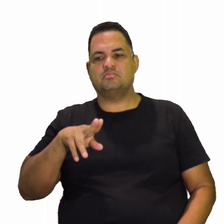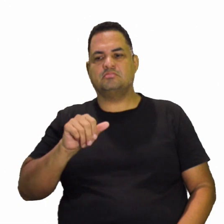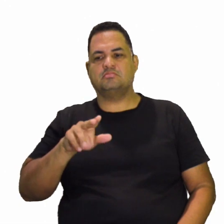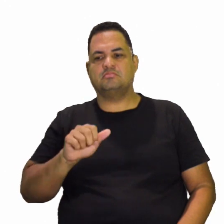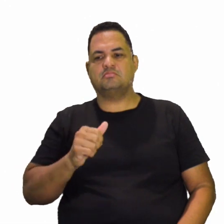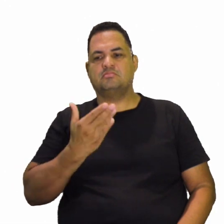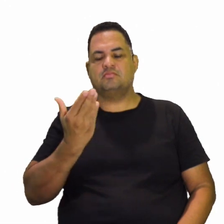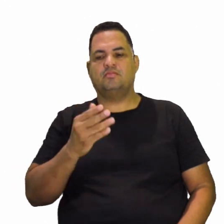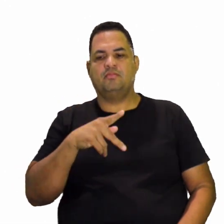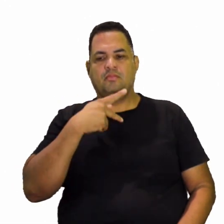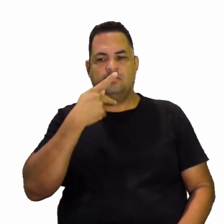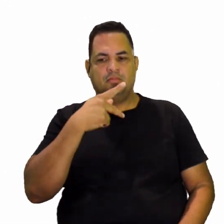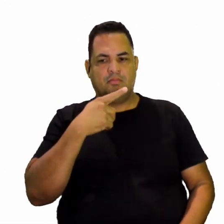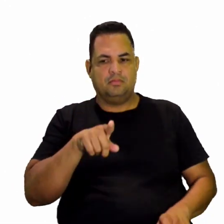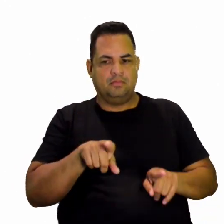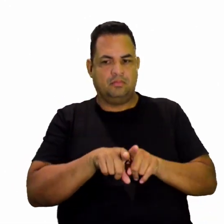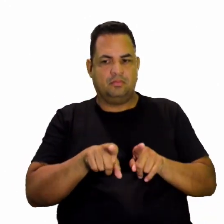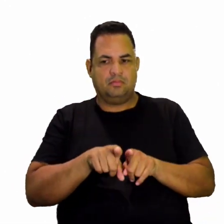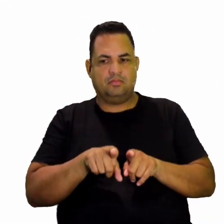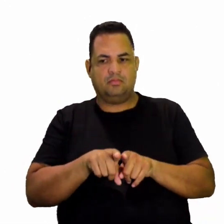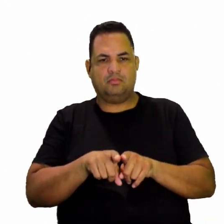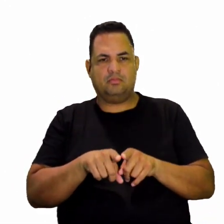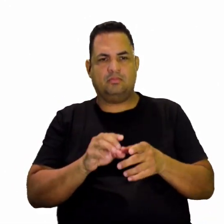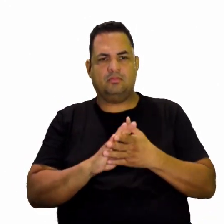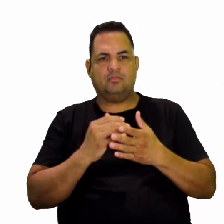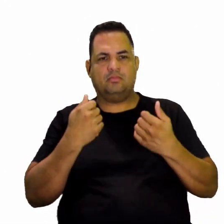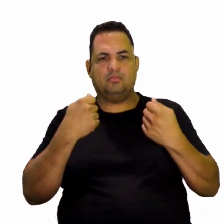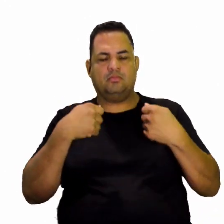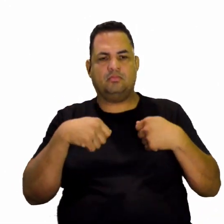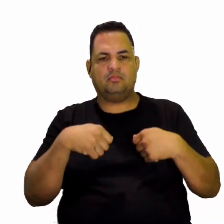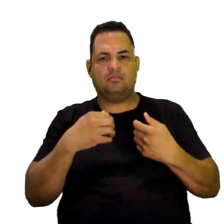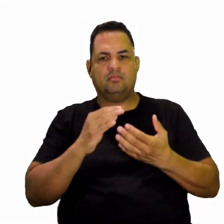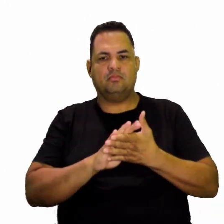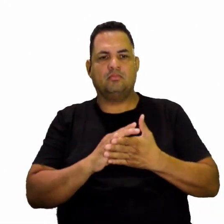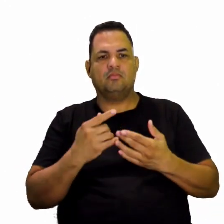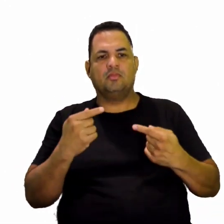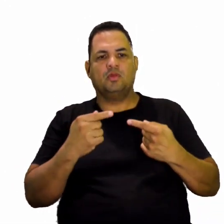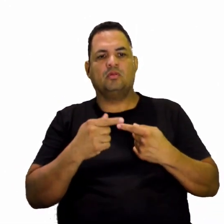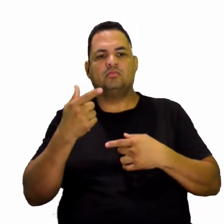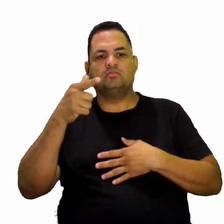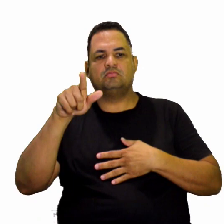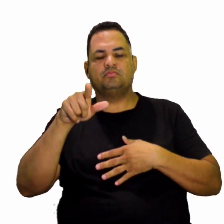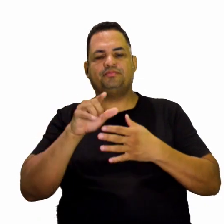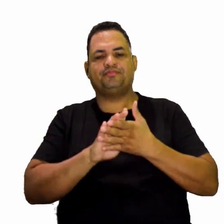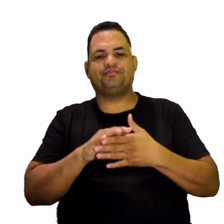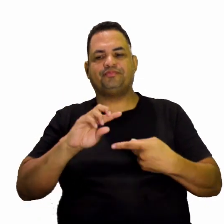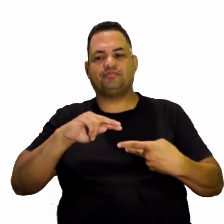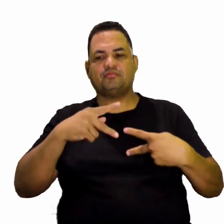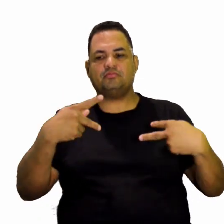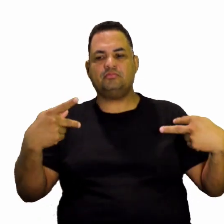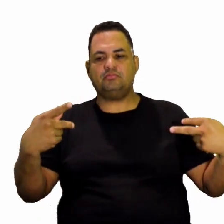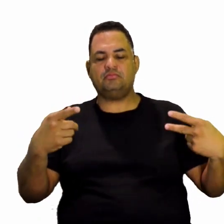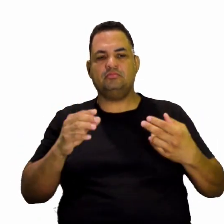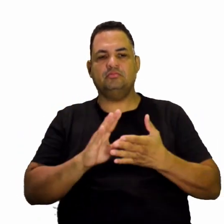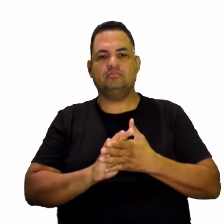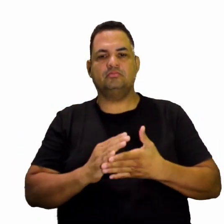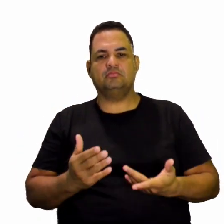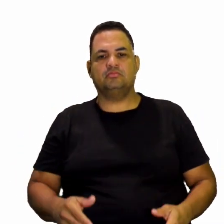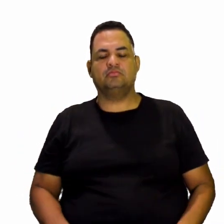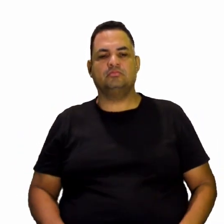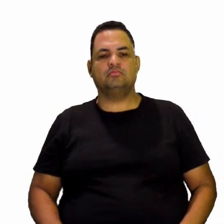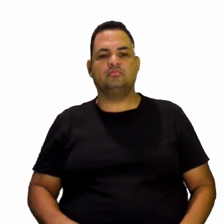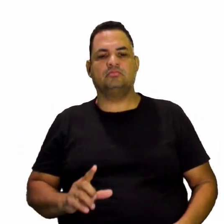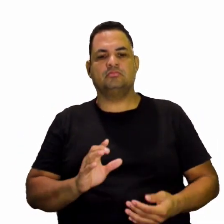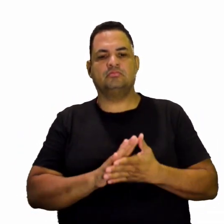tá bom? E falamos também sobre a possibilidade de se recombinar esse DNA, né? Afinal de contas, o